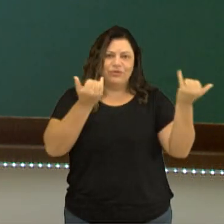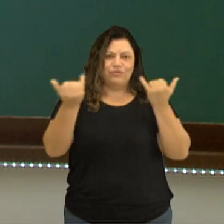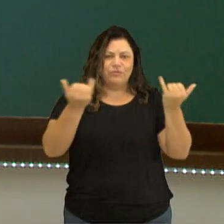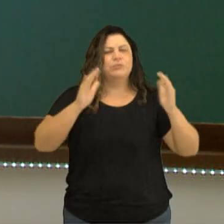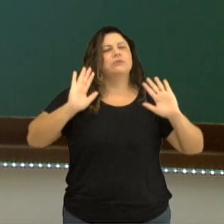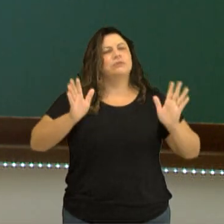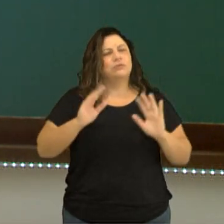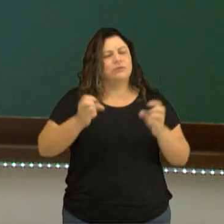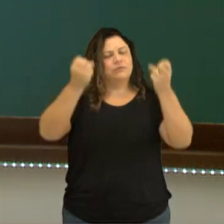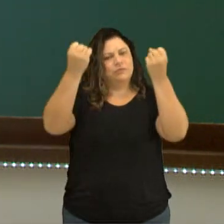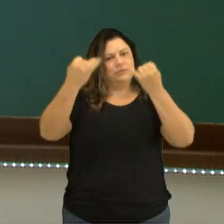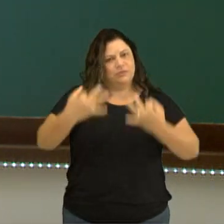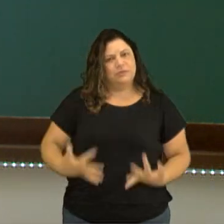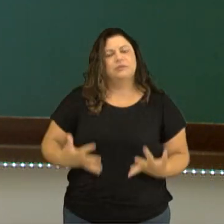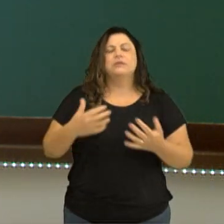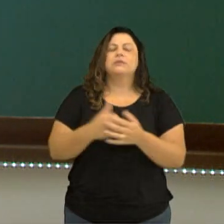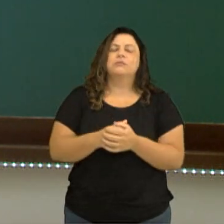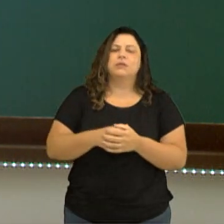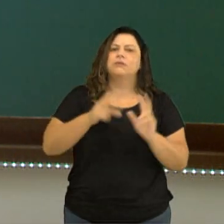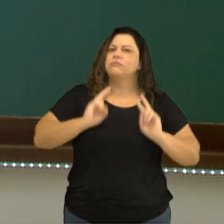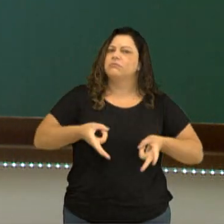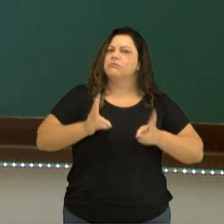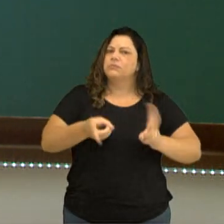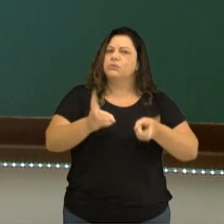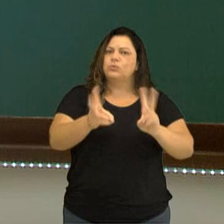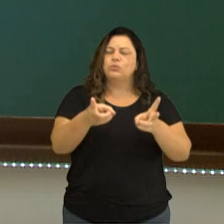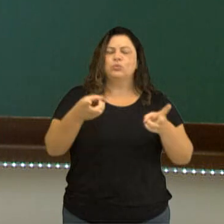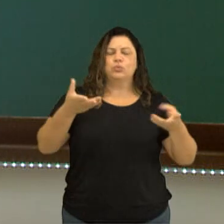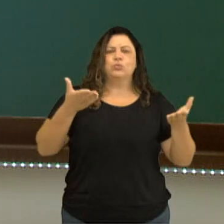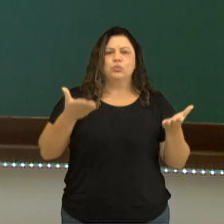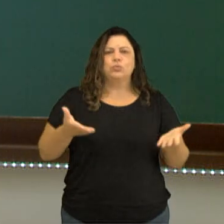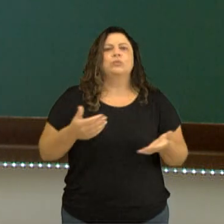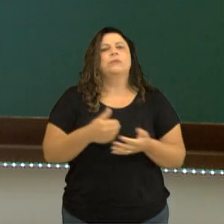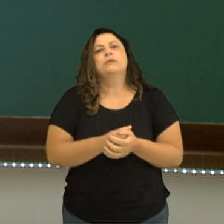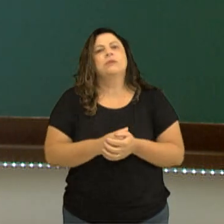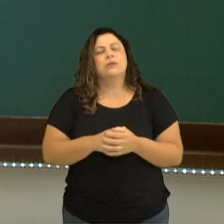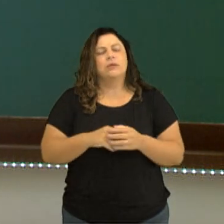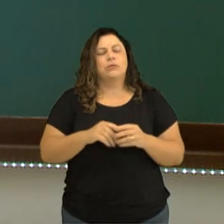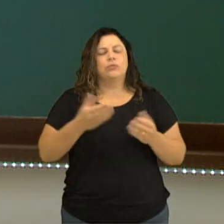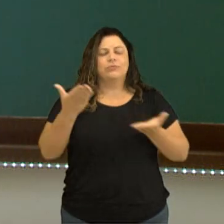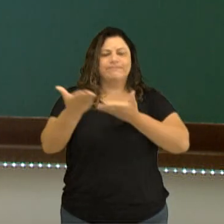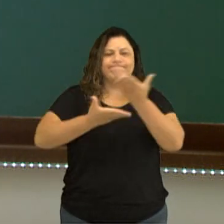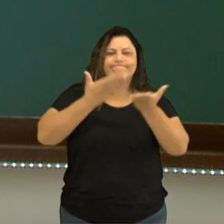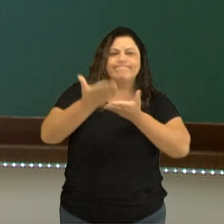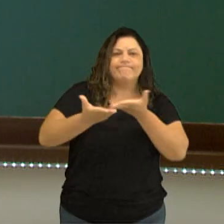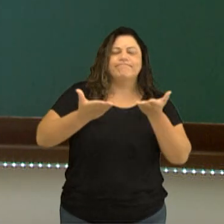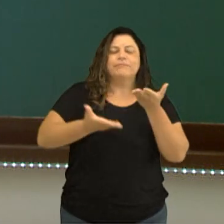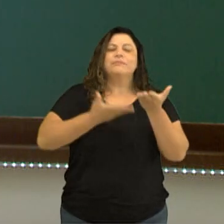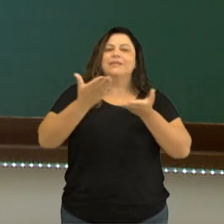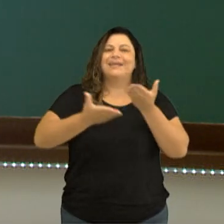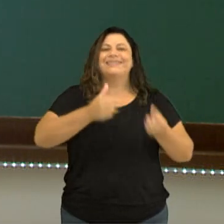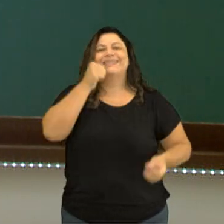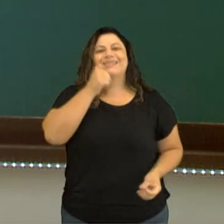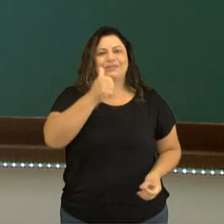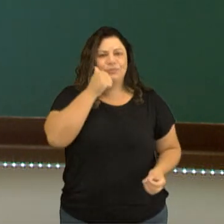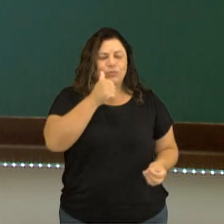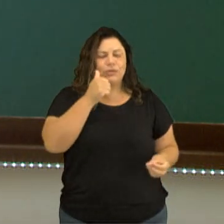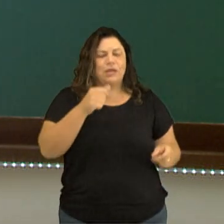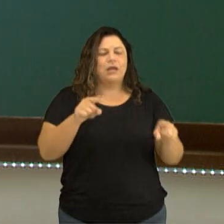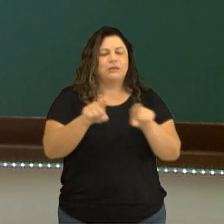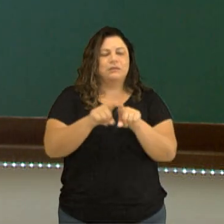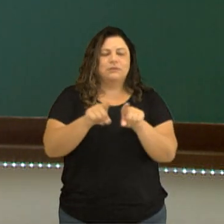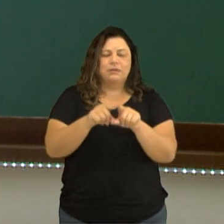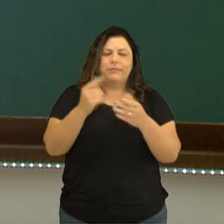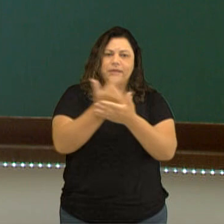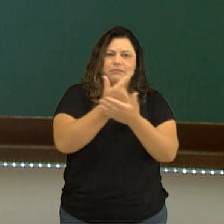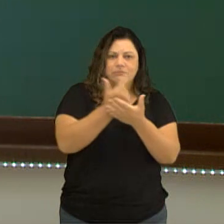já mencionada, ele continua tendo quando se trata com as mulheres. Quando ele se refere às mulheres na sua obra,